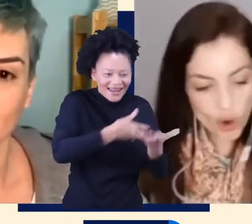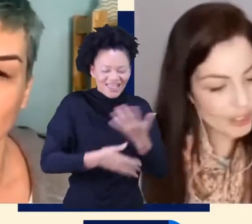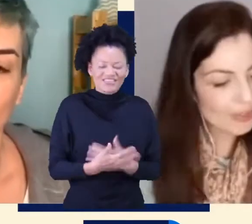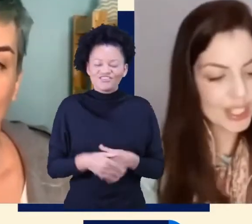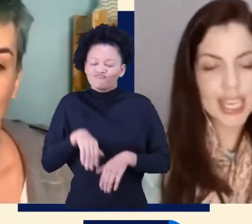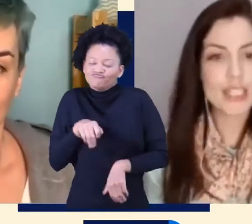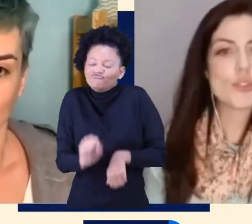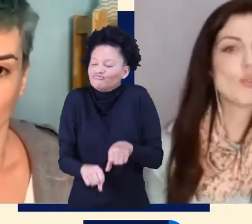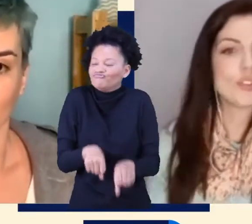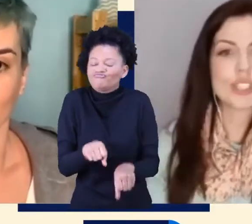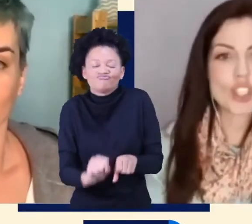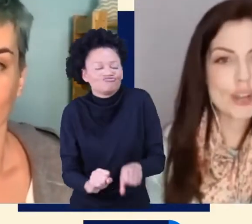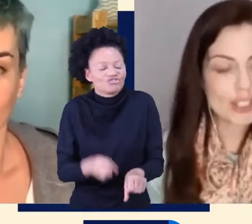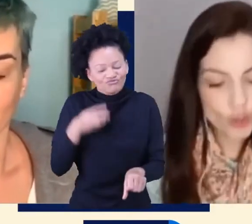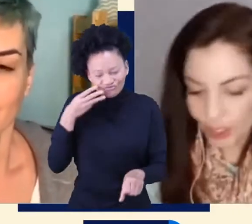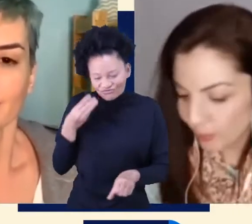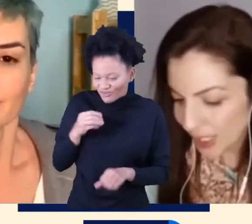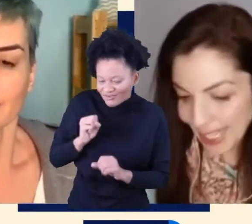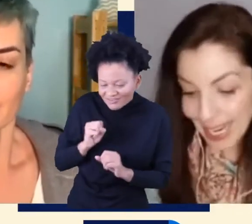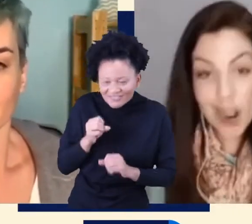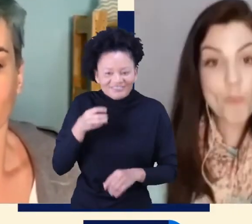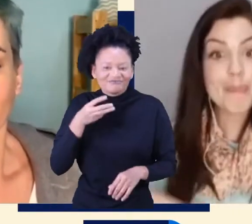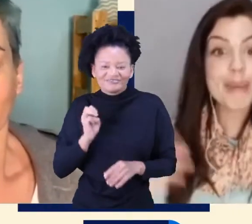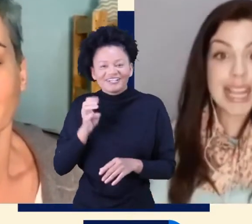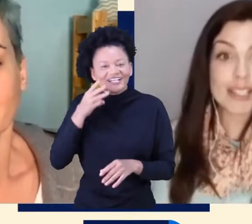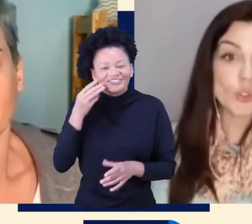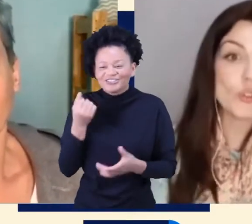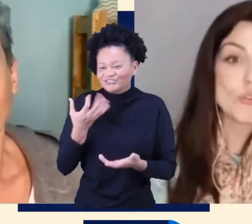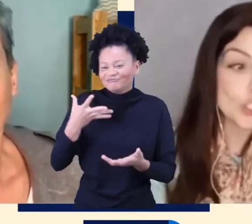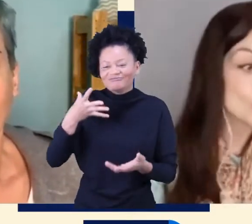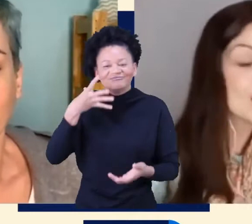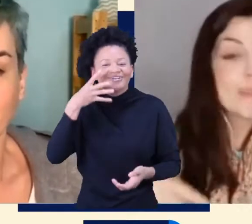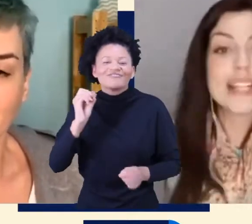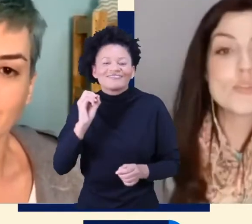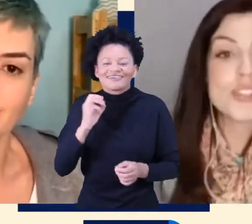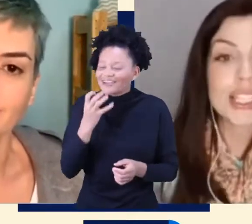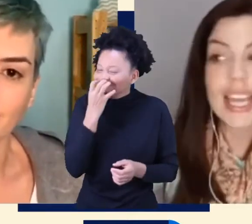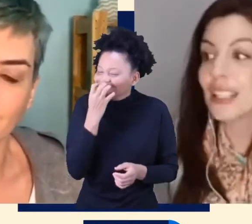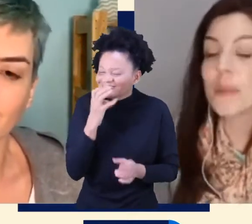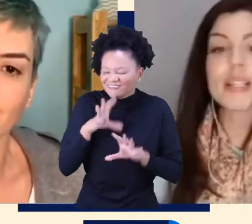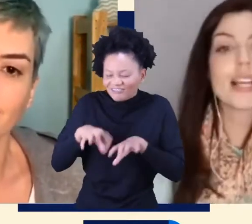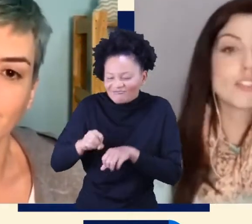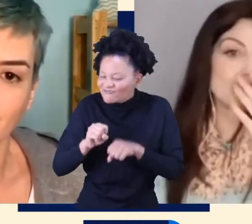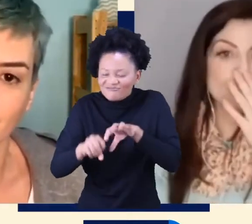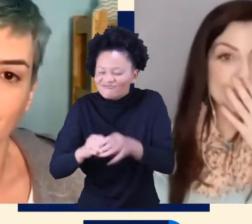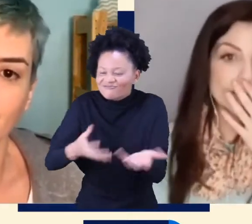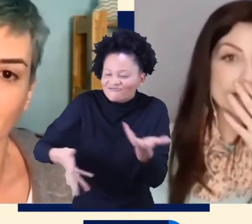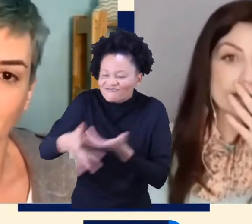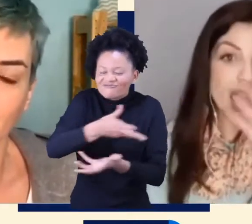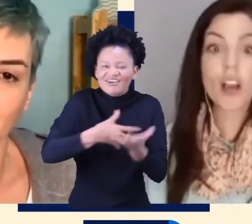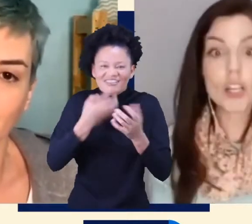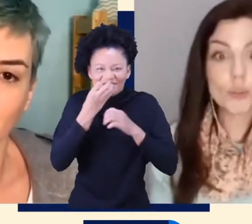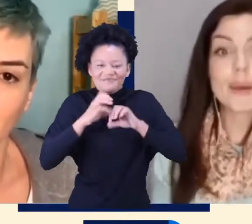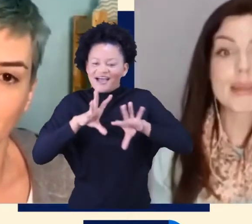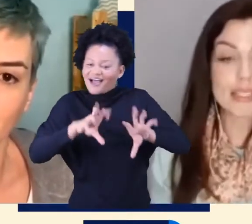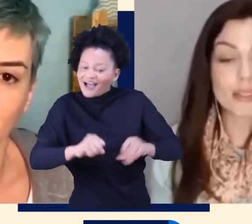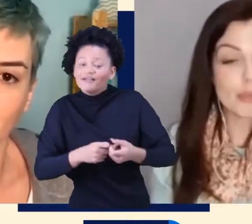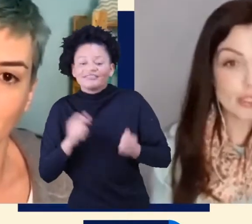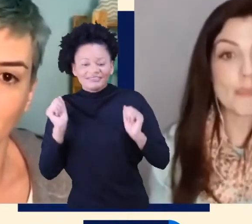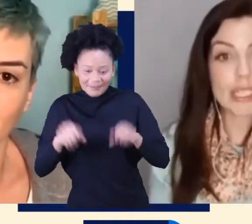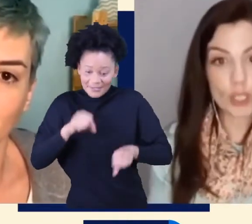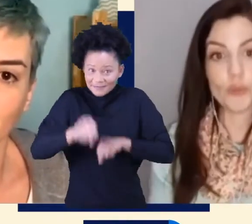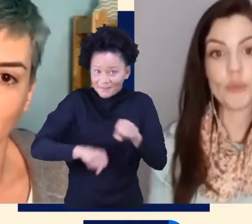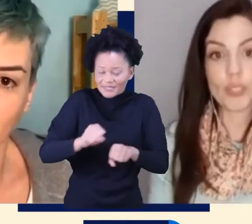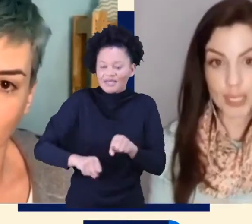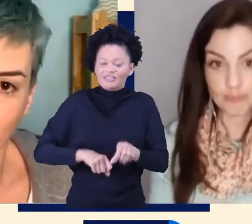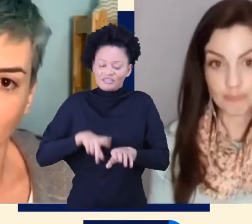dar oi e fazer carinho se o dono deixar e o cachorrinho for legal. Uma praça é muito divertido, dá pra ir de bicicleta, dá pra andar de patins. Agora, numa praça também